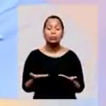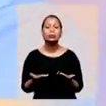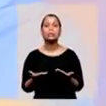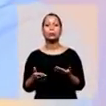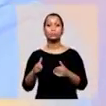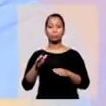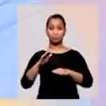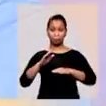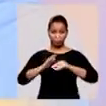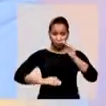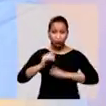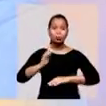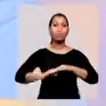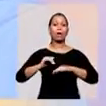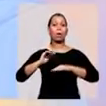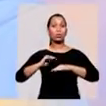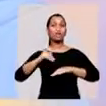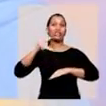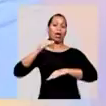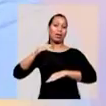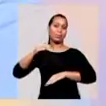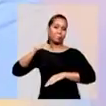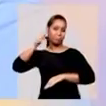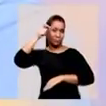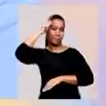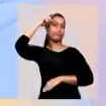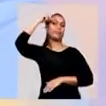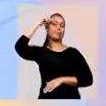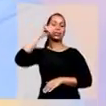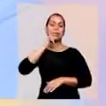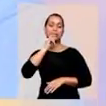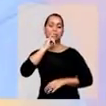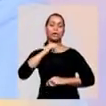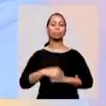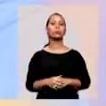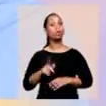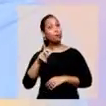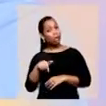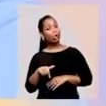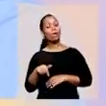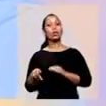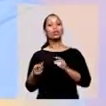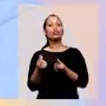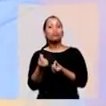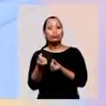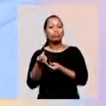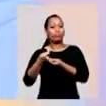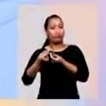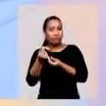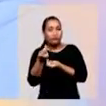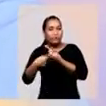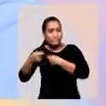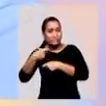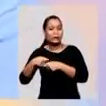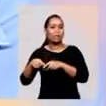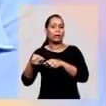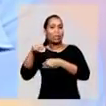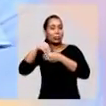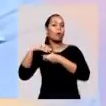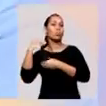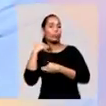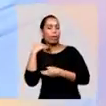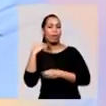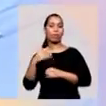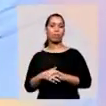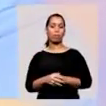Pro profissional mais maduro, nós temos outras áreas também. Por exemplo, um grande exemplo é a questão da área financeira, a área